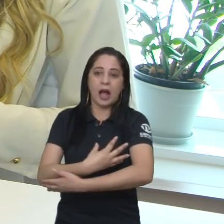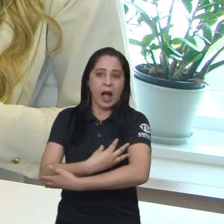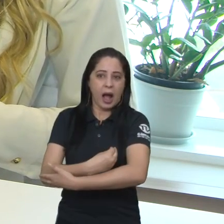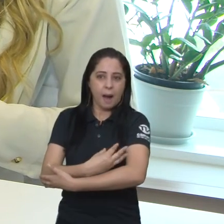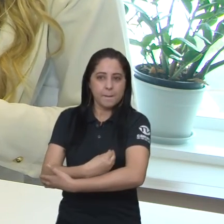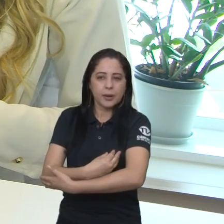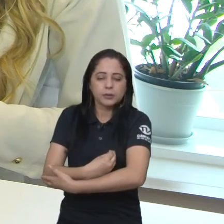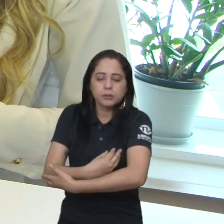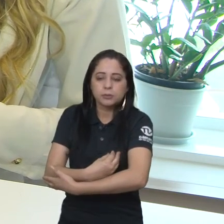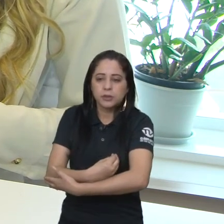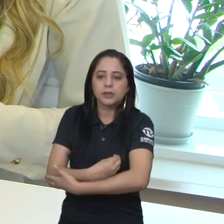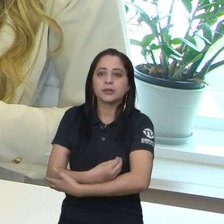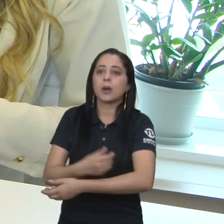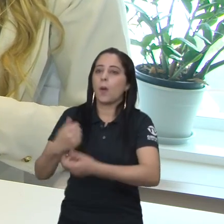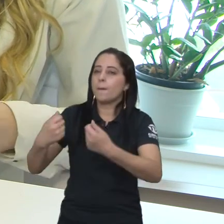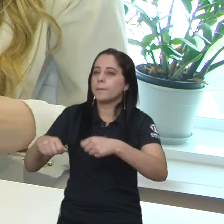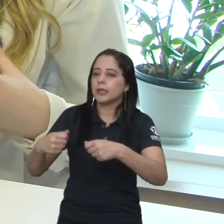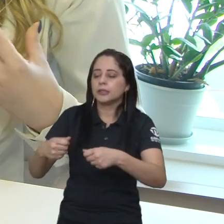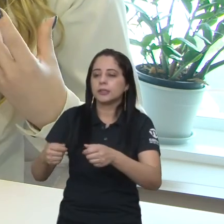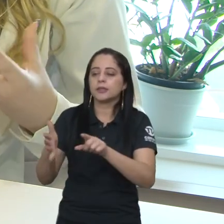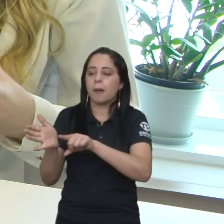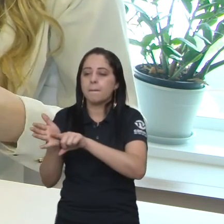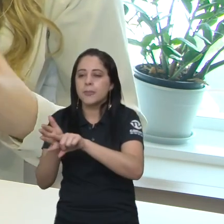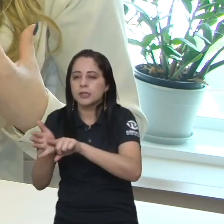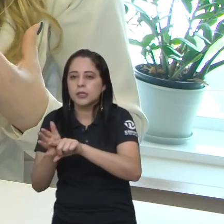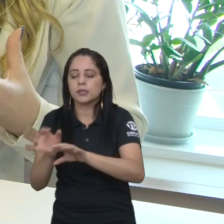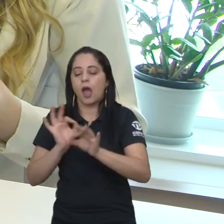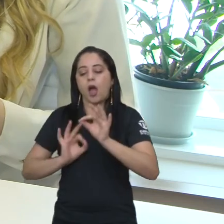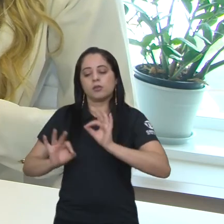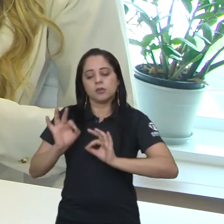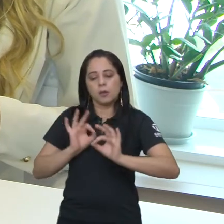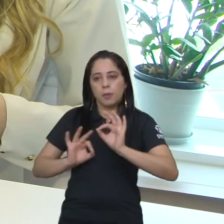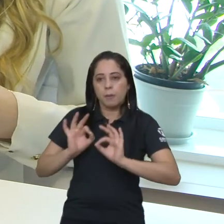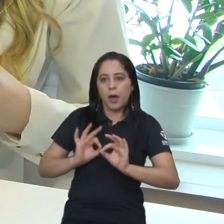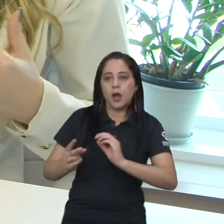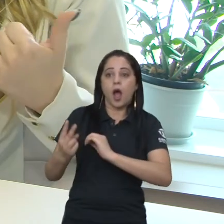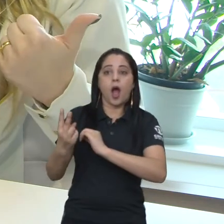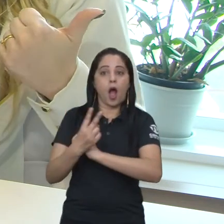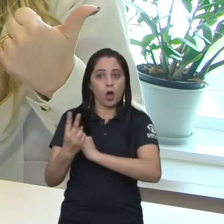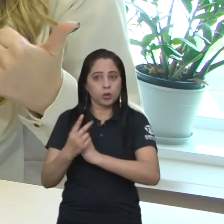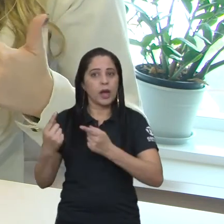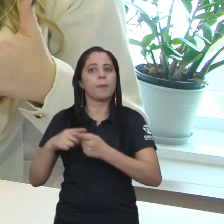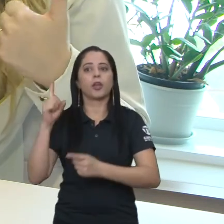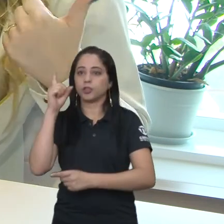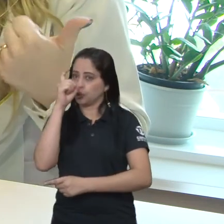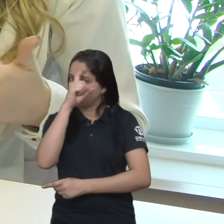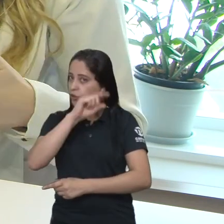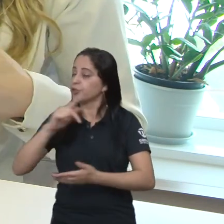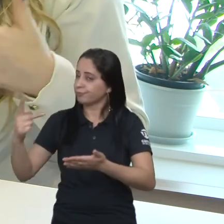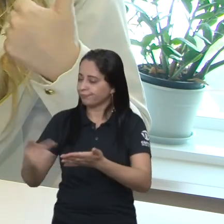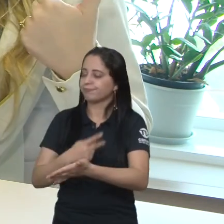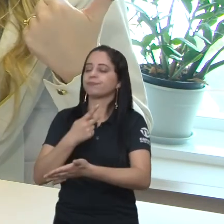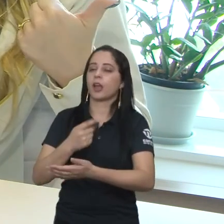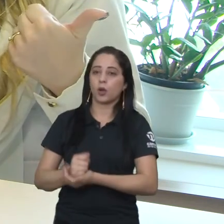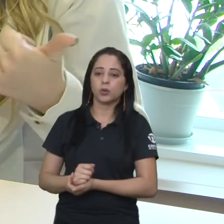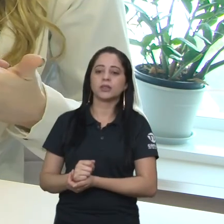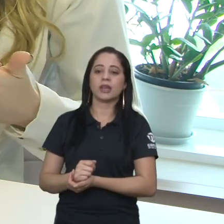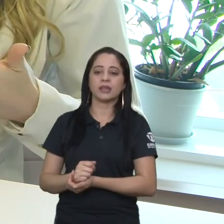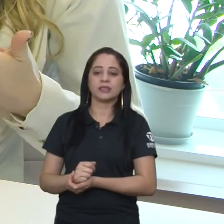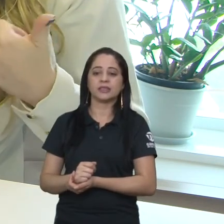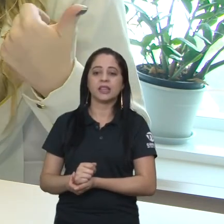coisa instintiva, é necessário que ela estude, se prepare, porque as dificuldades elas acontecem,